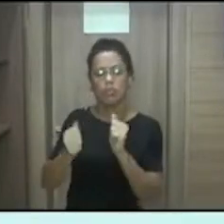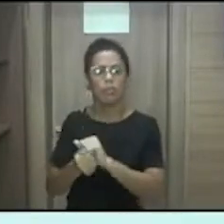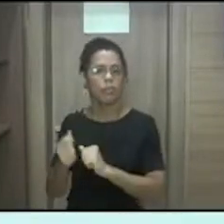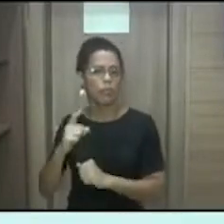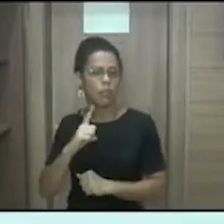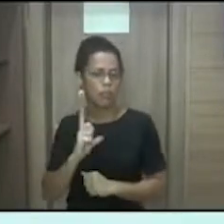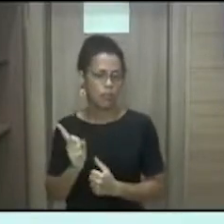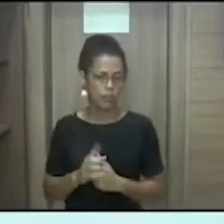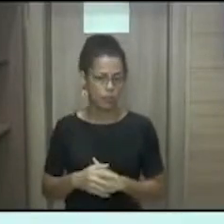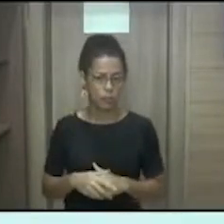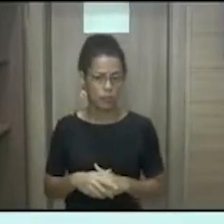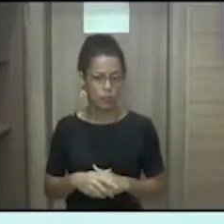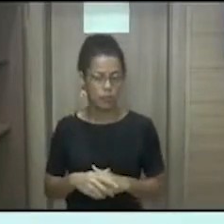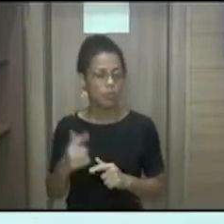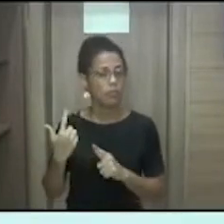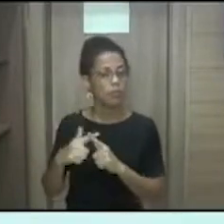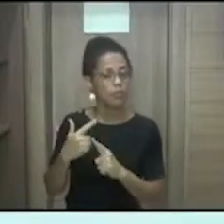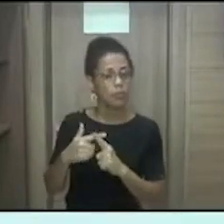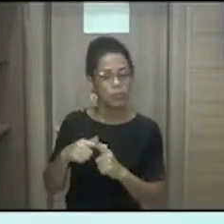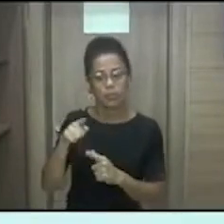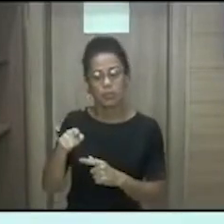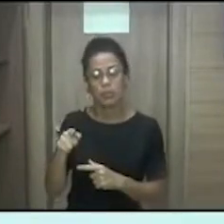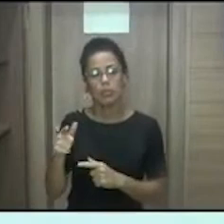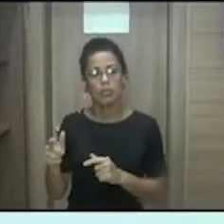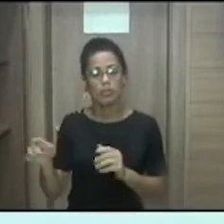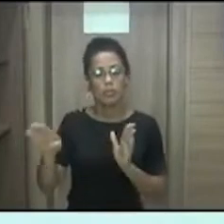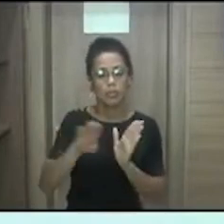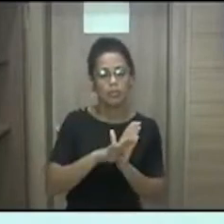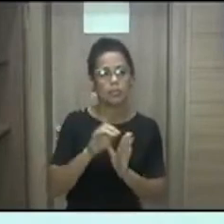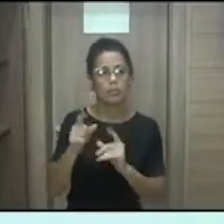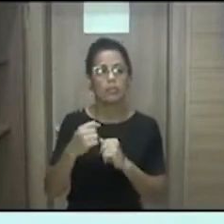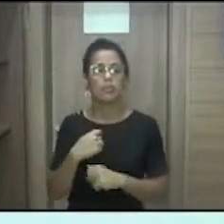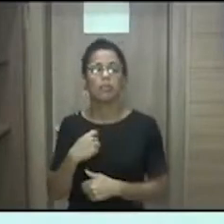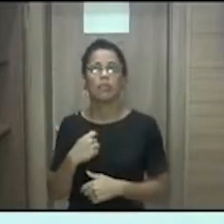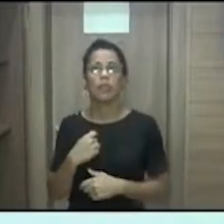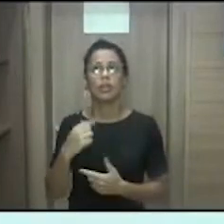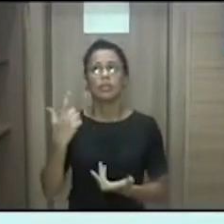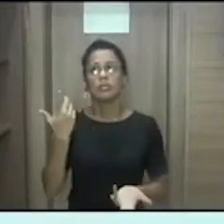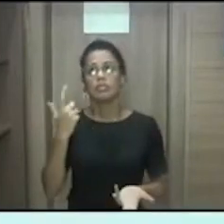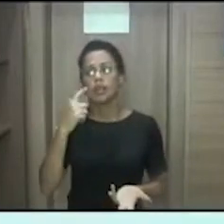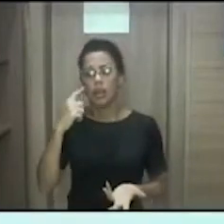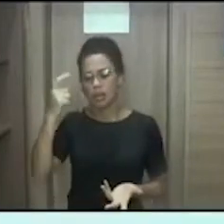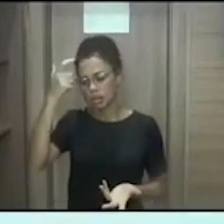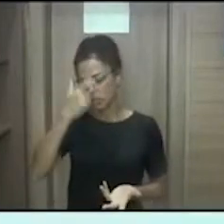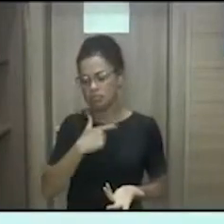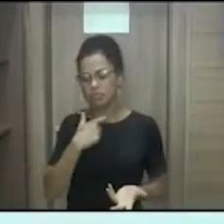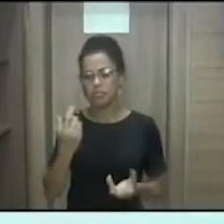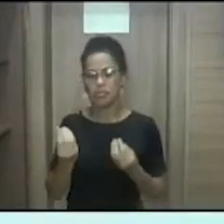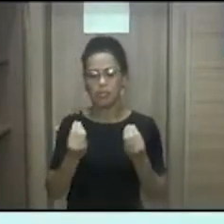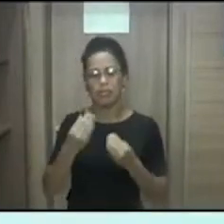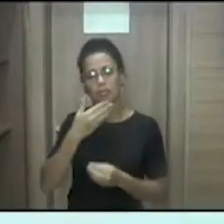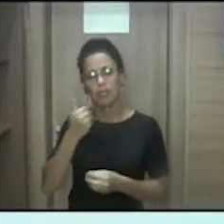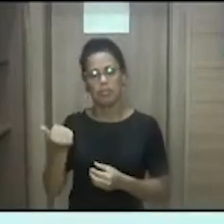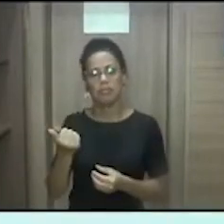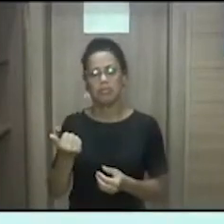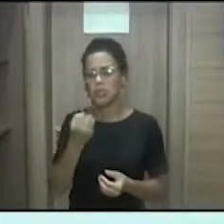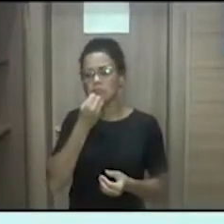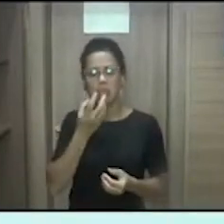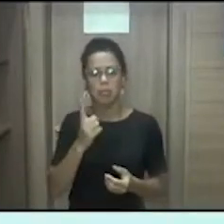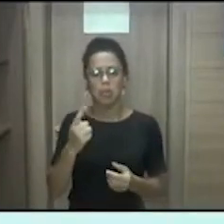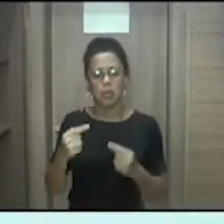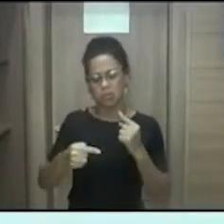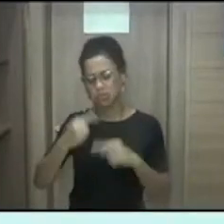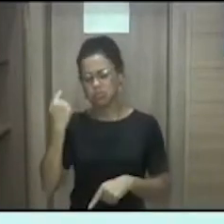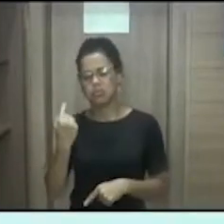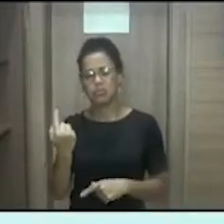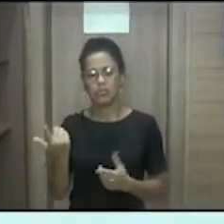estava trabalhando isso, porque o usuário às vezes chega para a gente e fala assim, olha, eu não me vejo, essa minha autoimagem agora, né, que deveria melhorar, não está, porque a gente está lidando com a